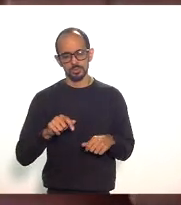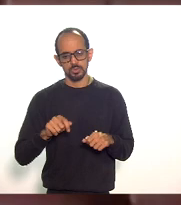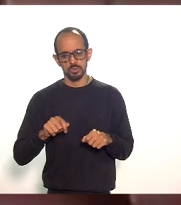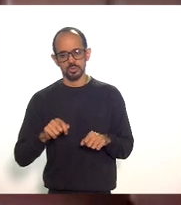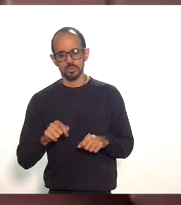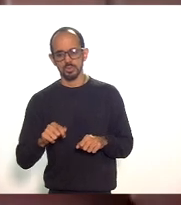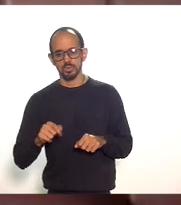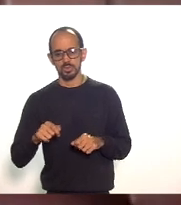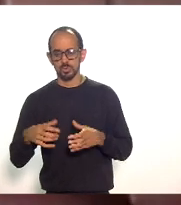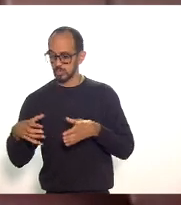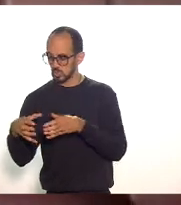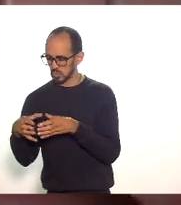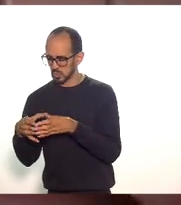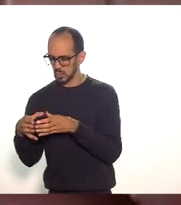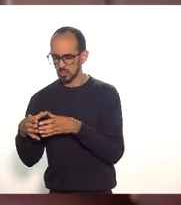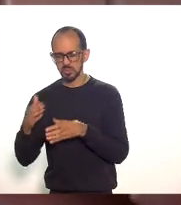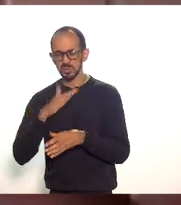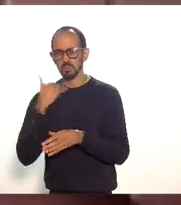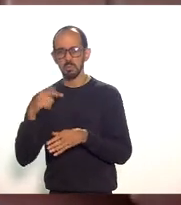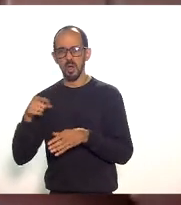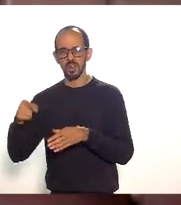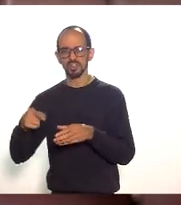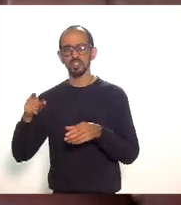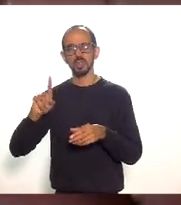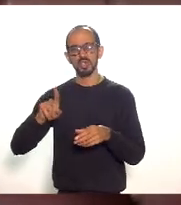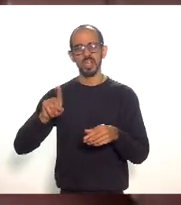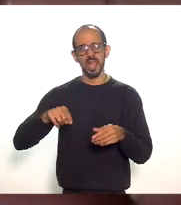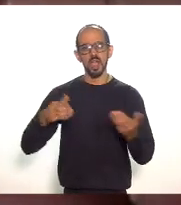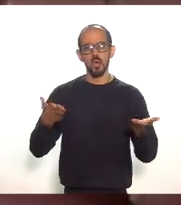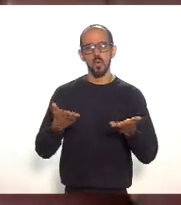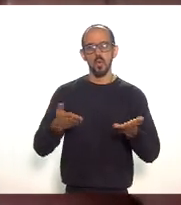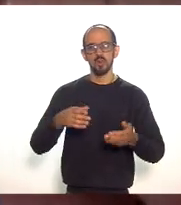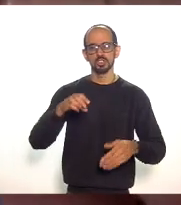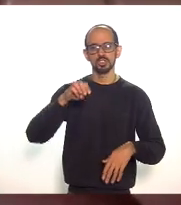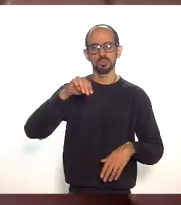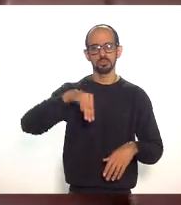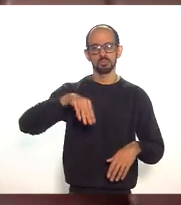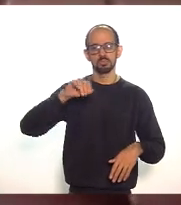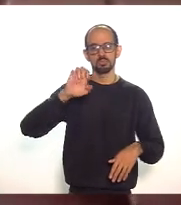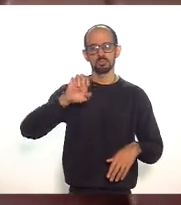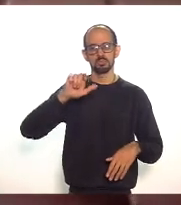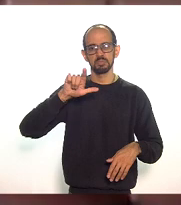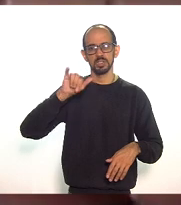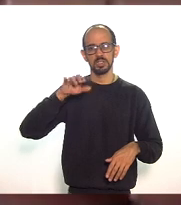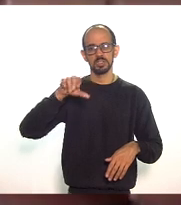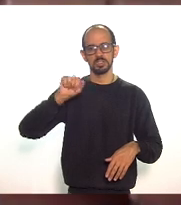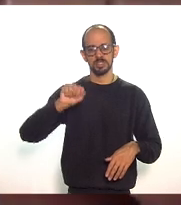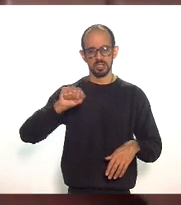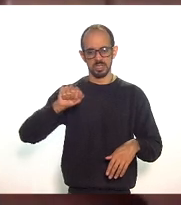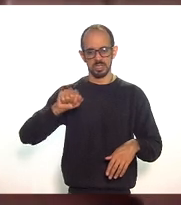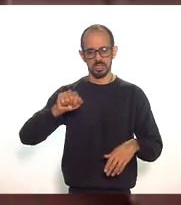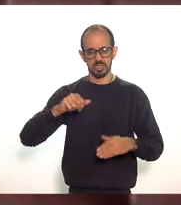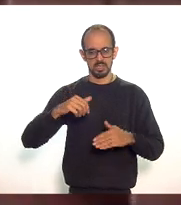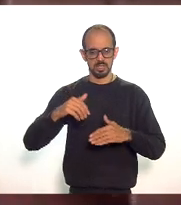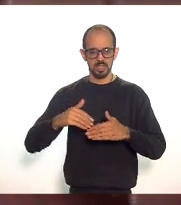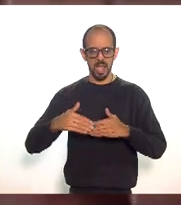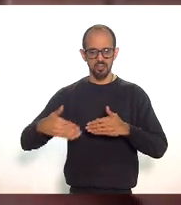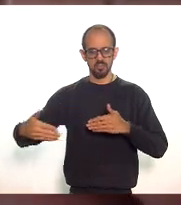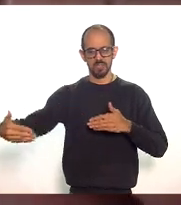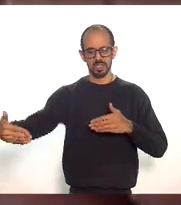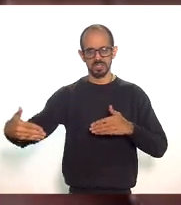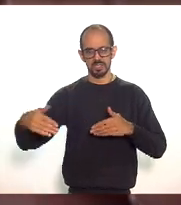que seriam as milícias que hoje avançam no estado do Rio de Janeiro,